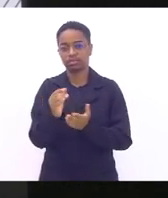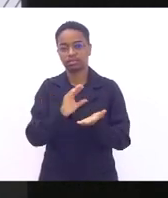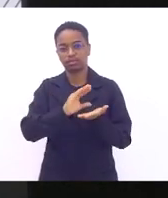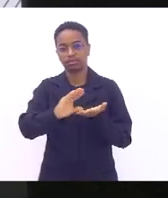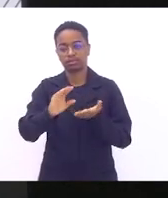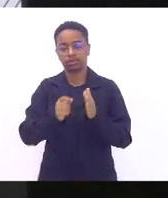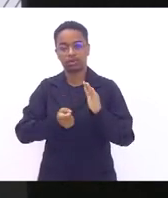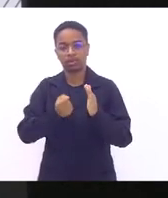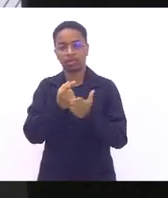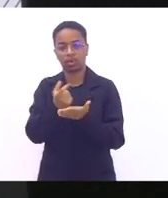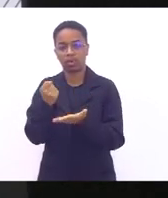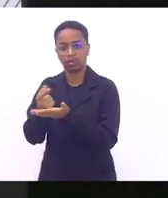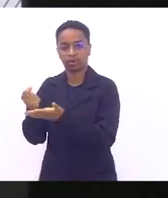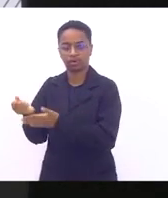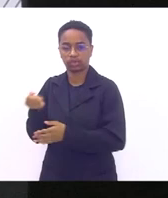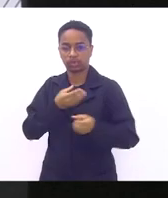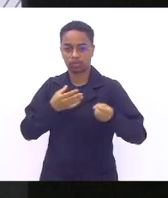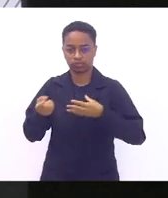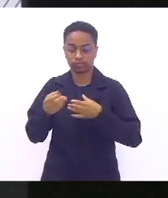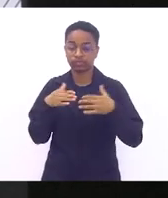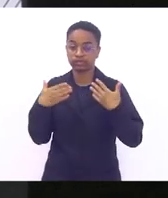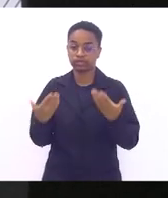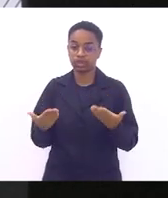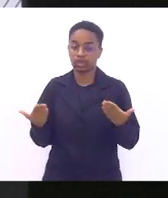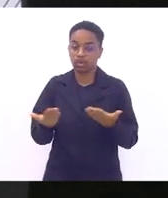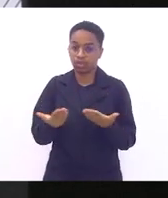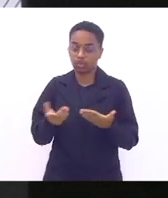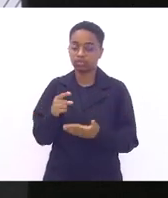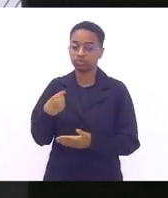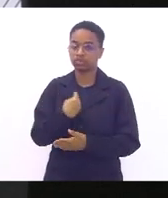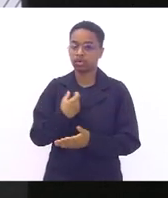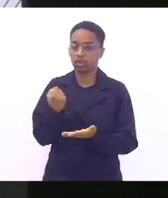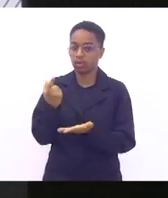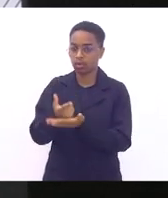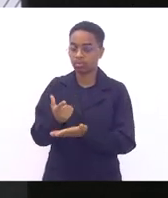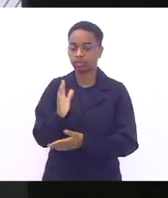A gente está comprando mais máquinas. Então, hoje, a gente já comprou